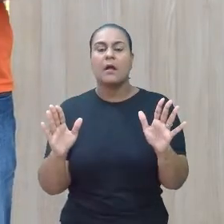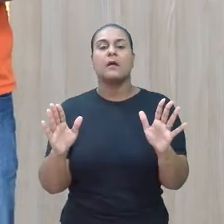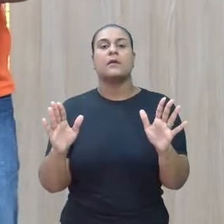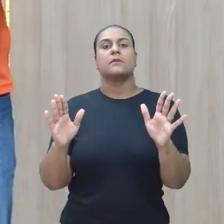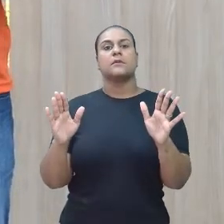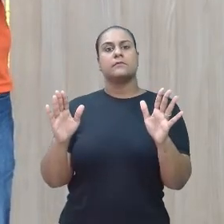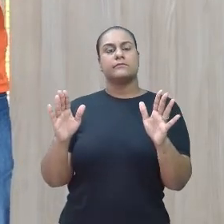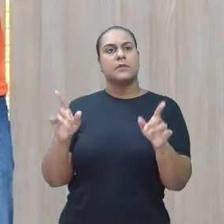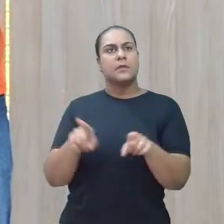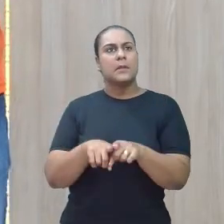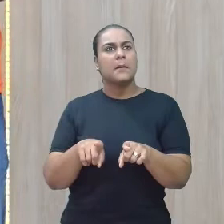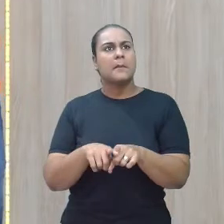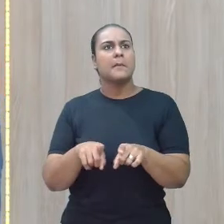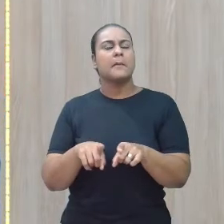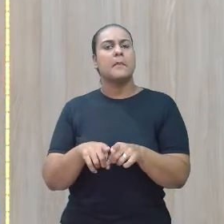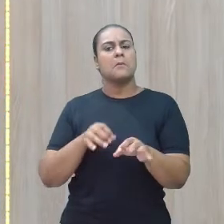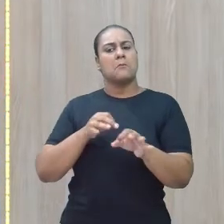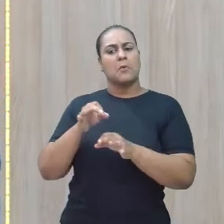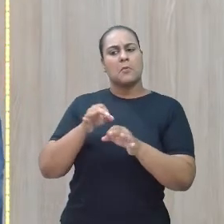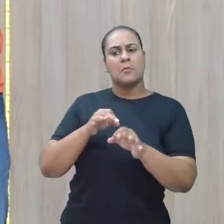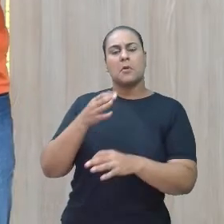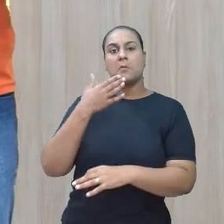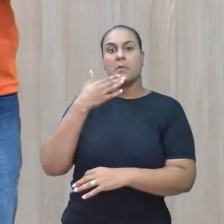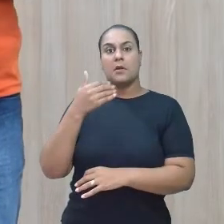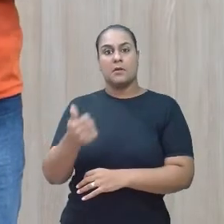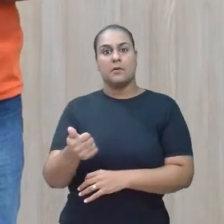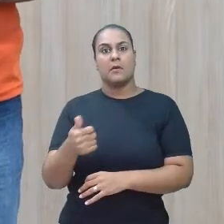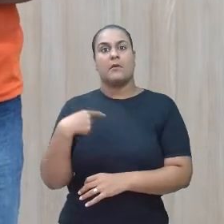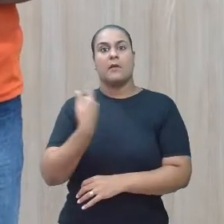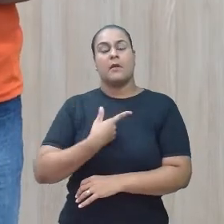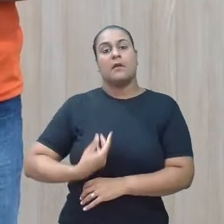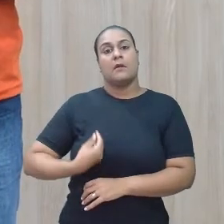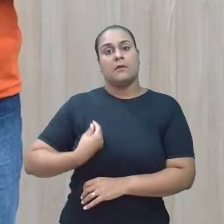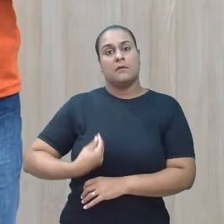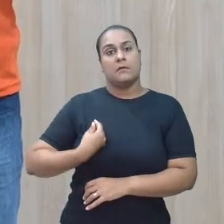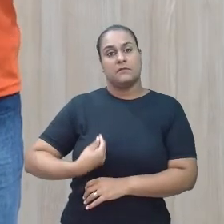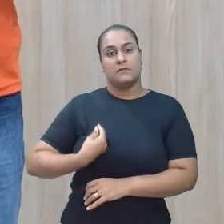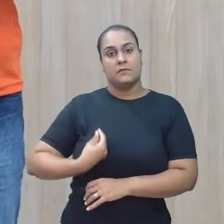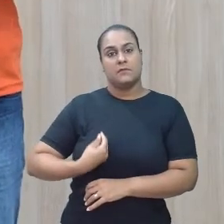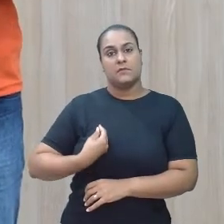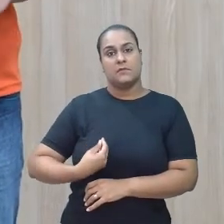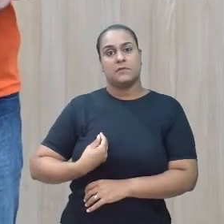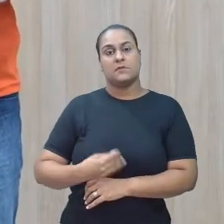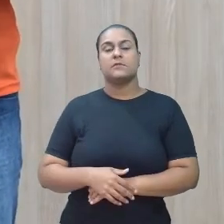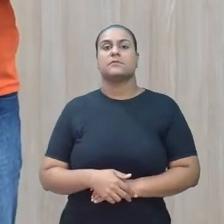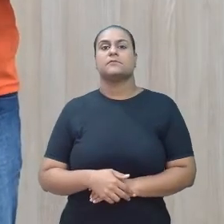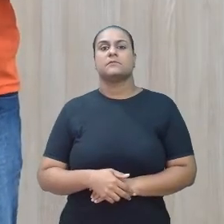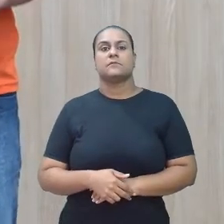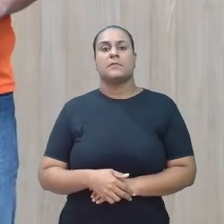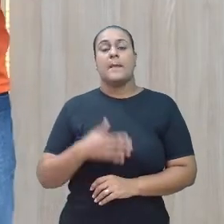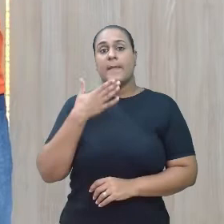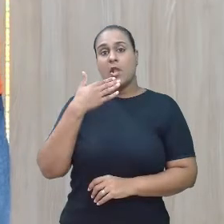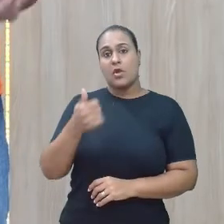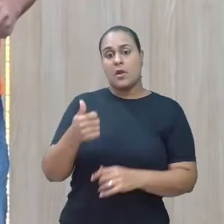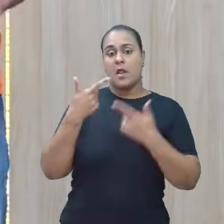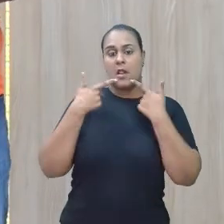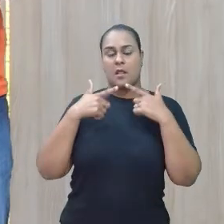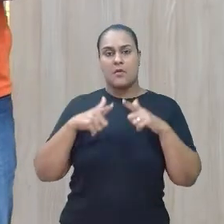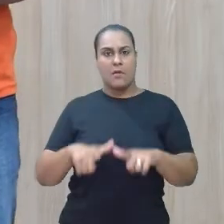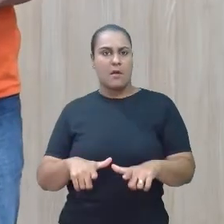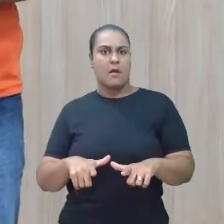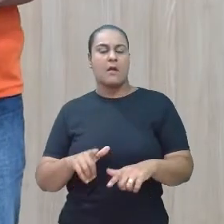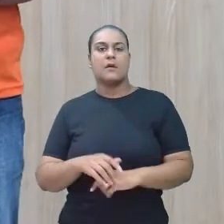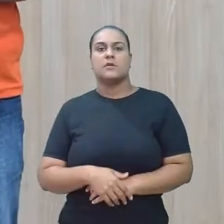poder produzir, aperfeiçoar tudo aquilo que a gente, né, vivencia. Aperfeiçoar a linguagem, não aceitar